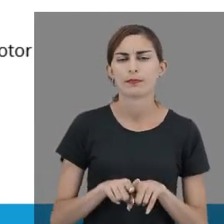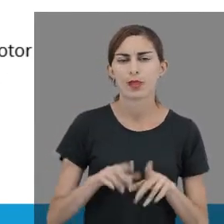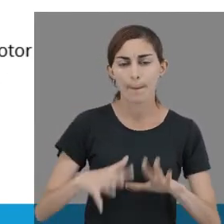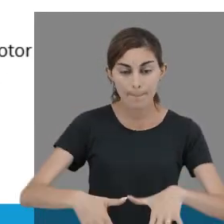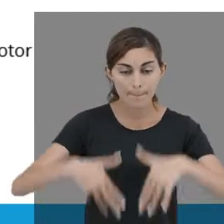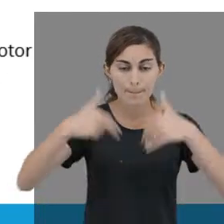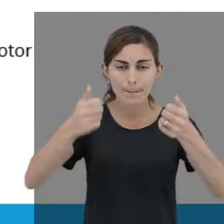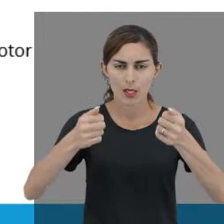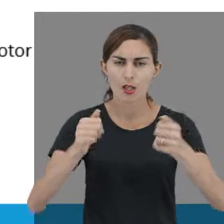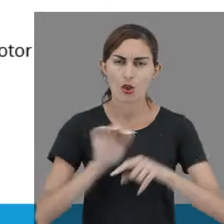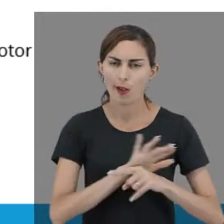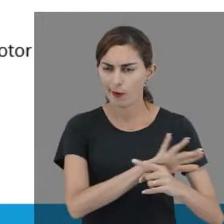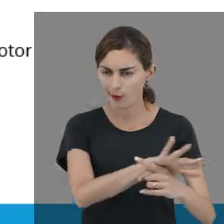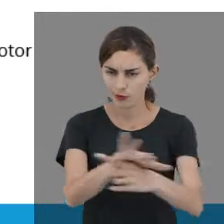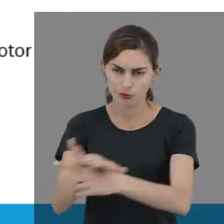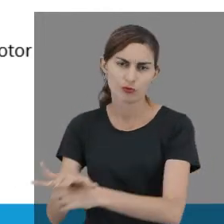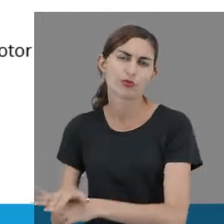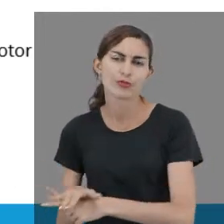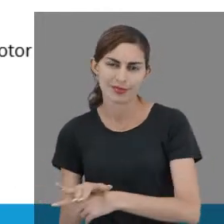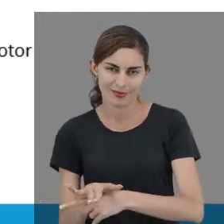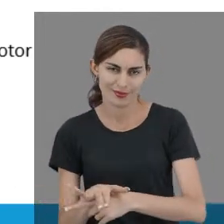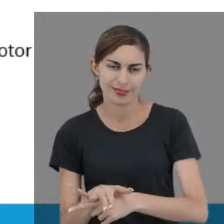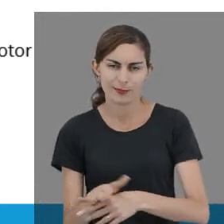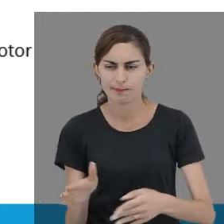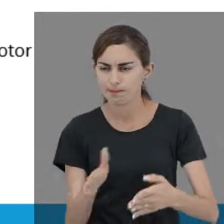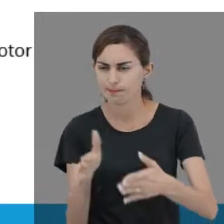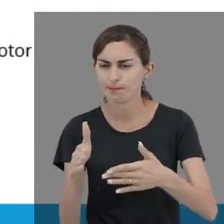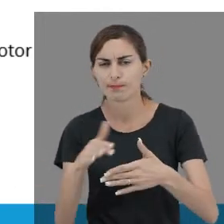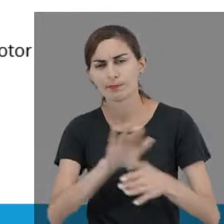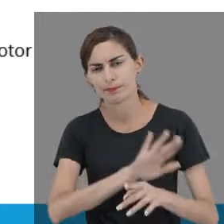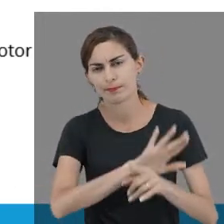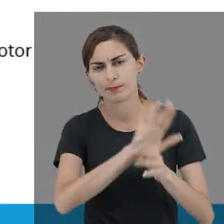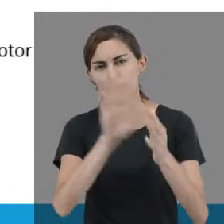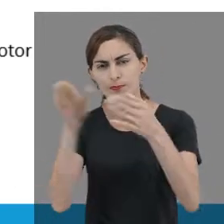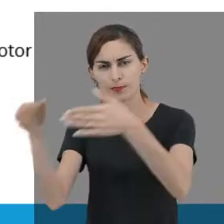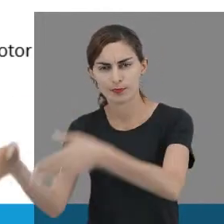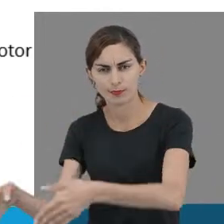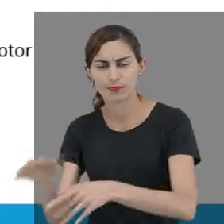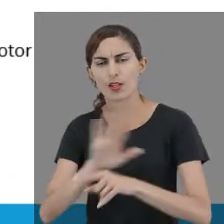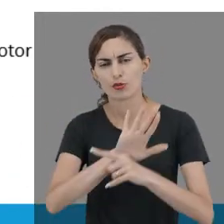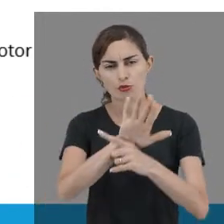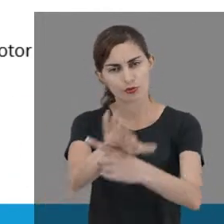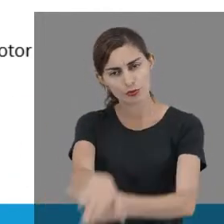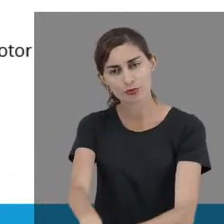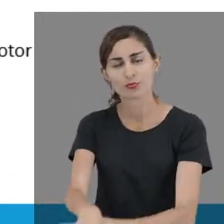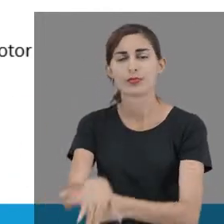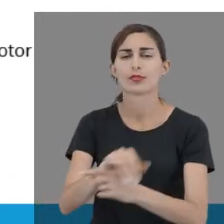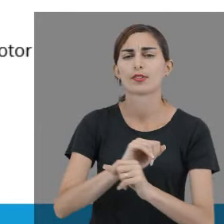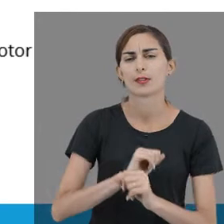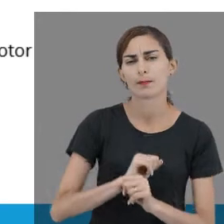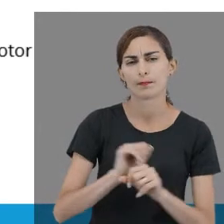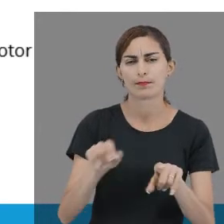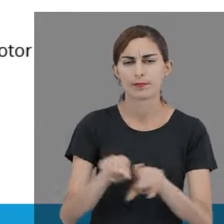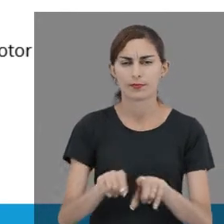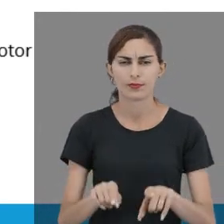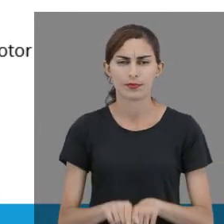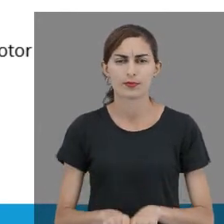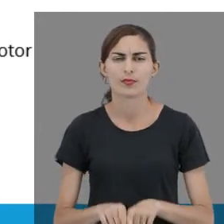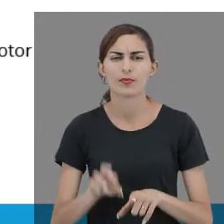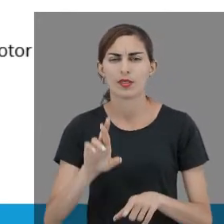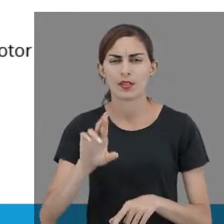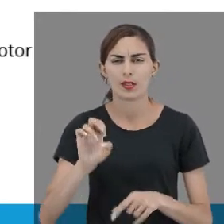confirmado ou descartado para o melhor encaminhamento, o encaminhamento mais preciso de acordo com a necessidade de cada bebê para a rede de